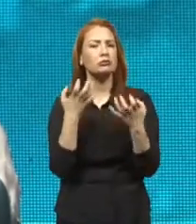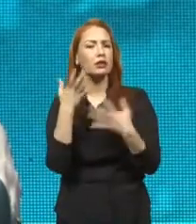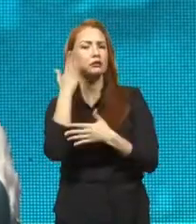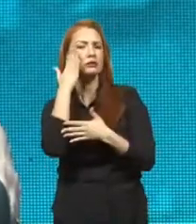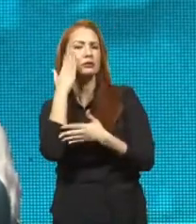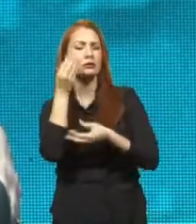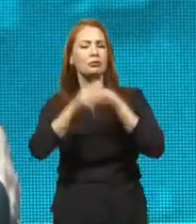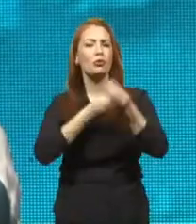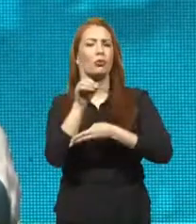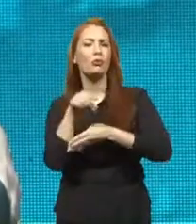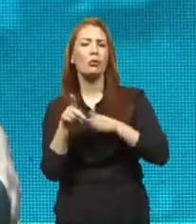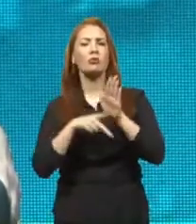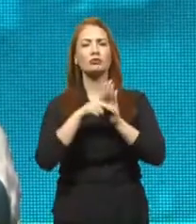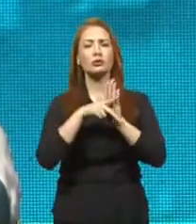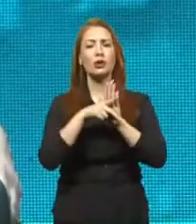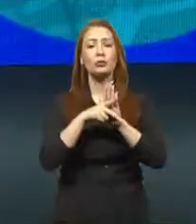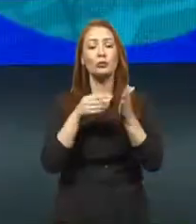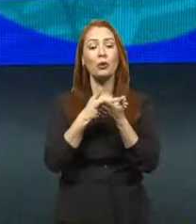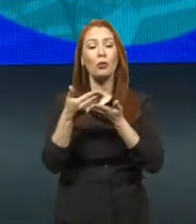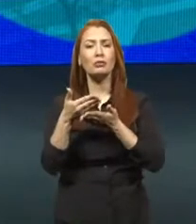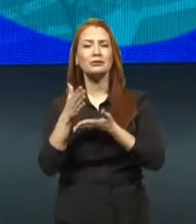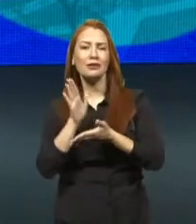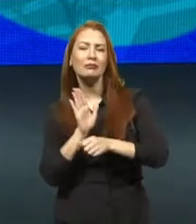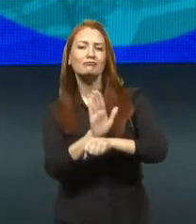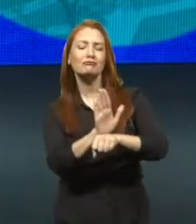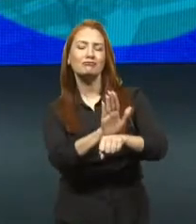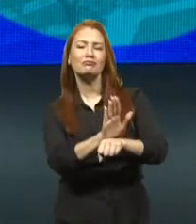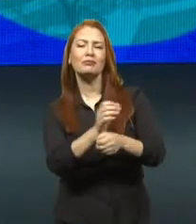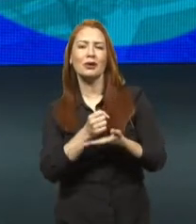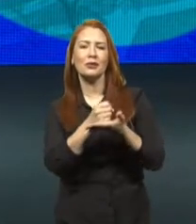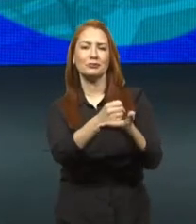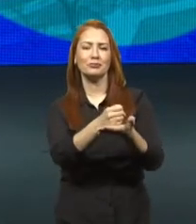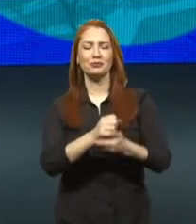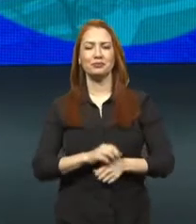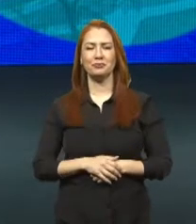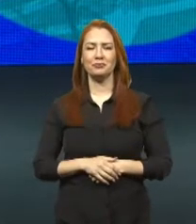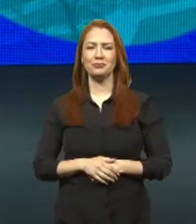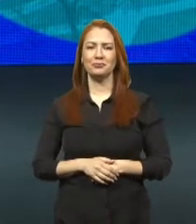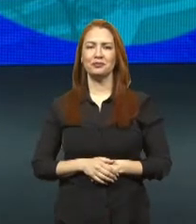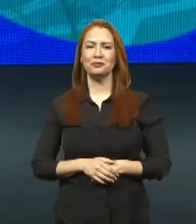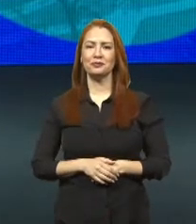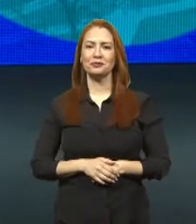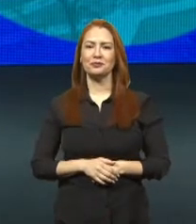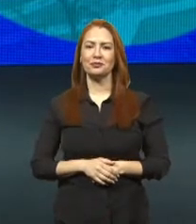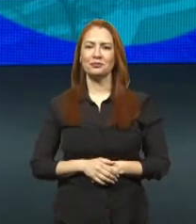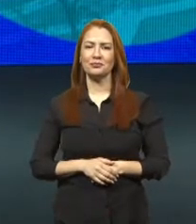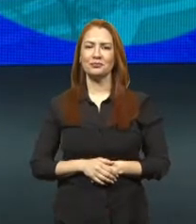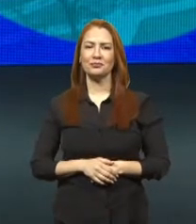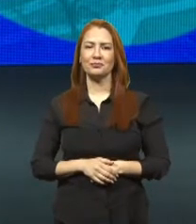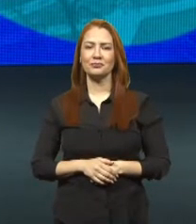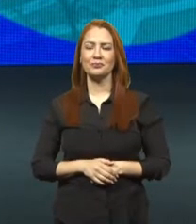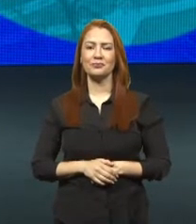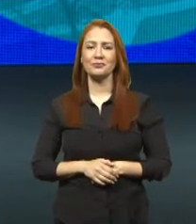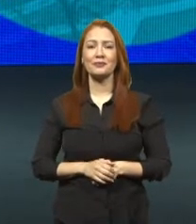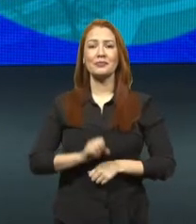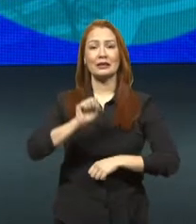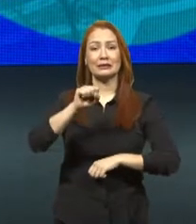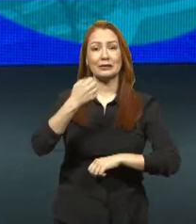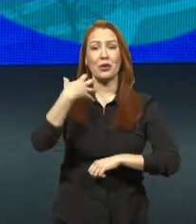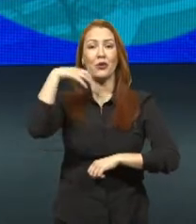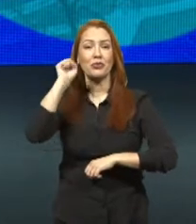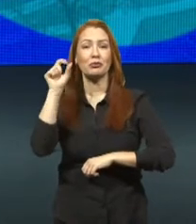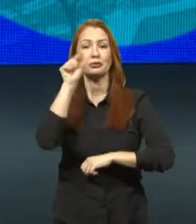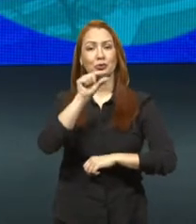a gente possa fazer os patrocínios. Que legal, que legal. Gente, e aí então, ouvimos um pouco da lei, um pouco da perspectiva